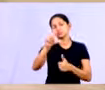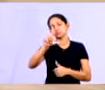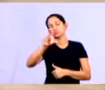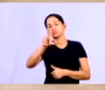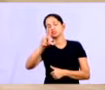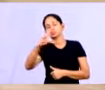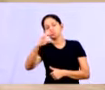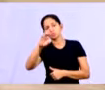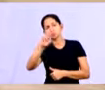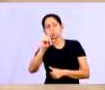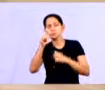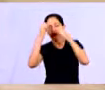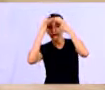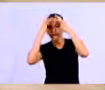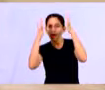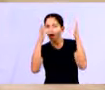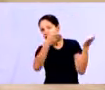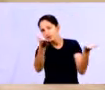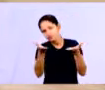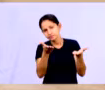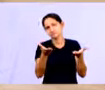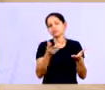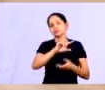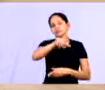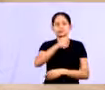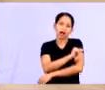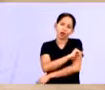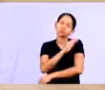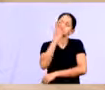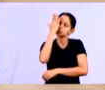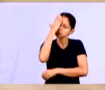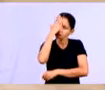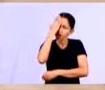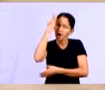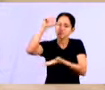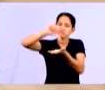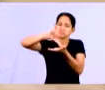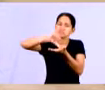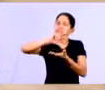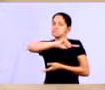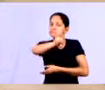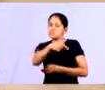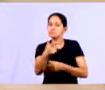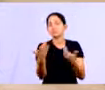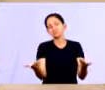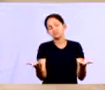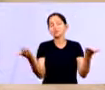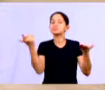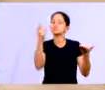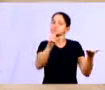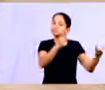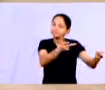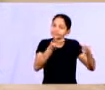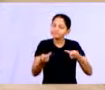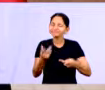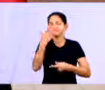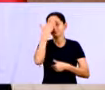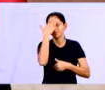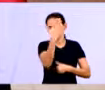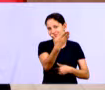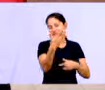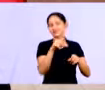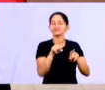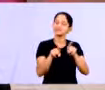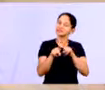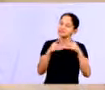Bom, acho que ficou muito claro para quem acompanha a gente aqui, nos nossos alunos, em todos os polos do Instituto. Mais uma vez, Igor, agradeço a tua presença. Eu que